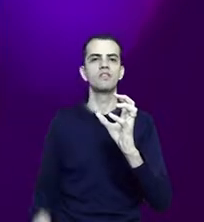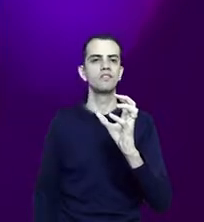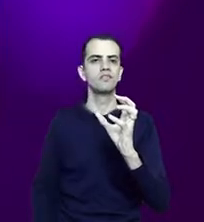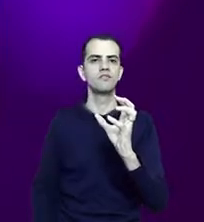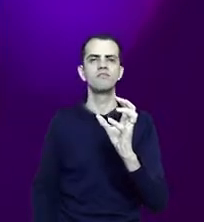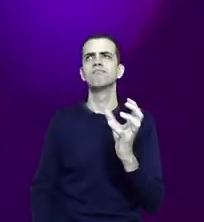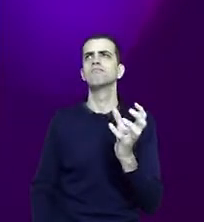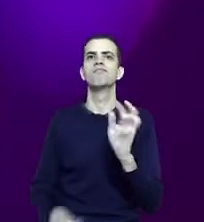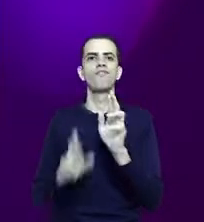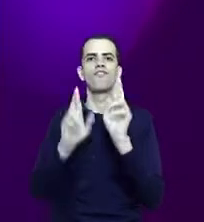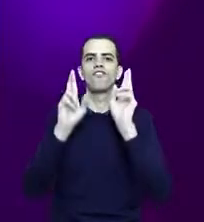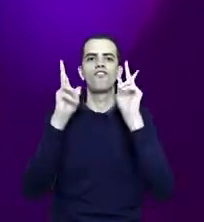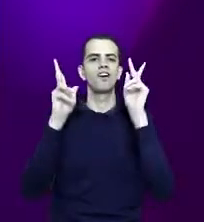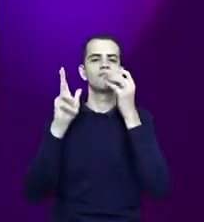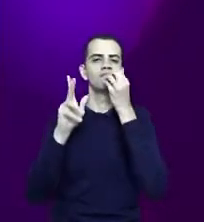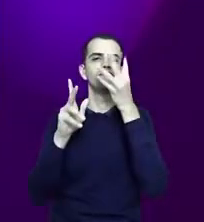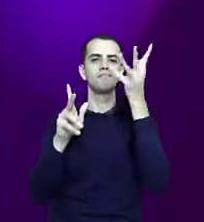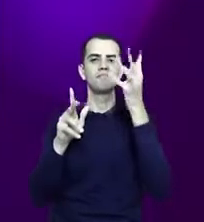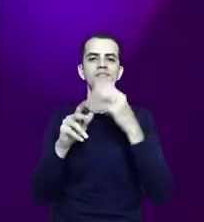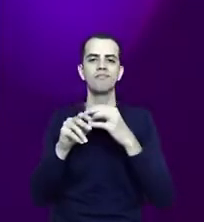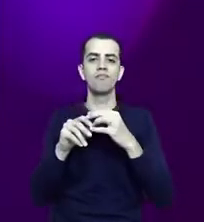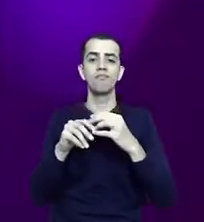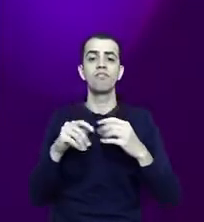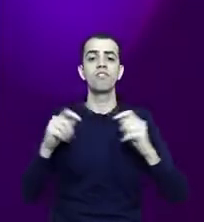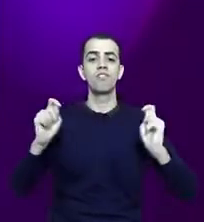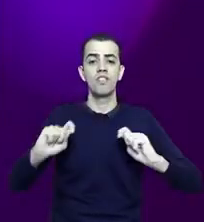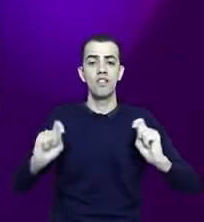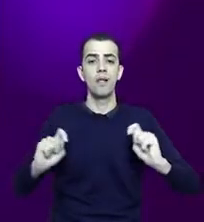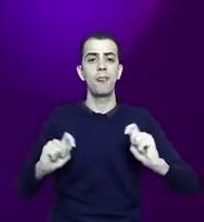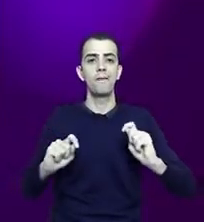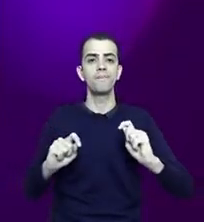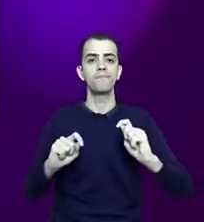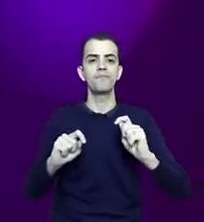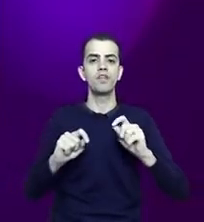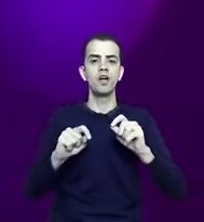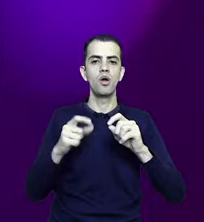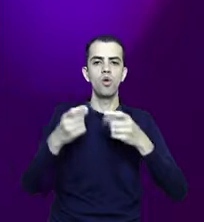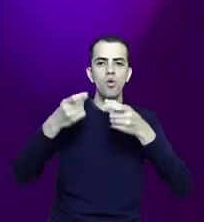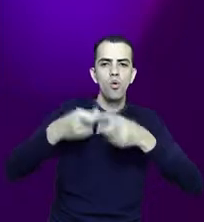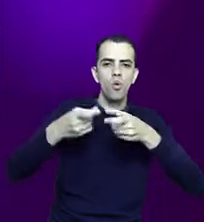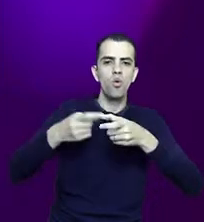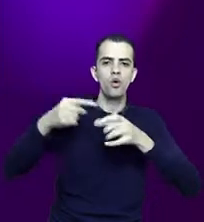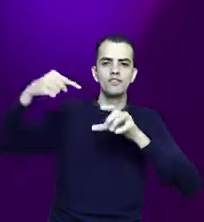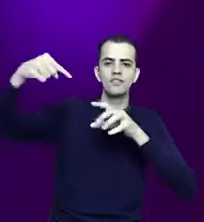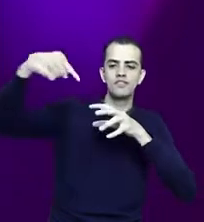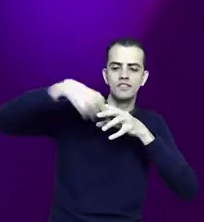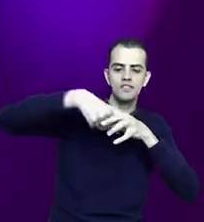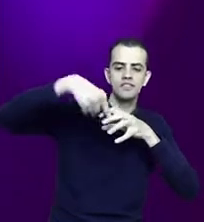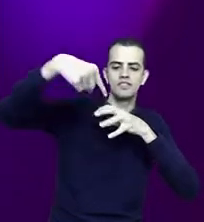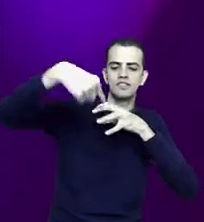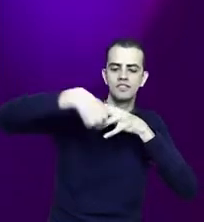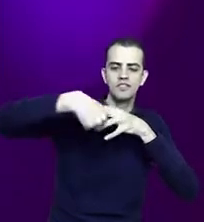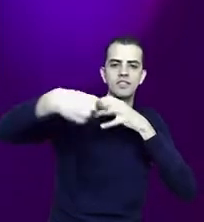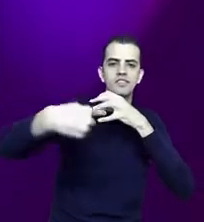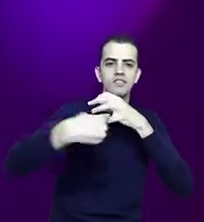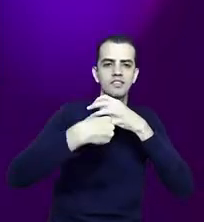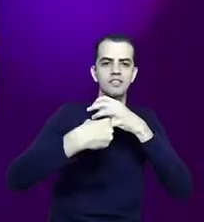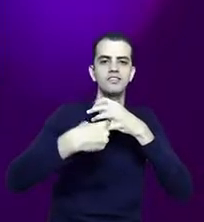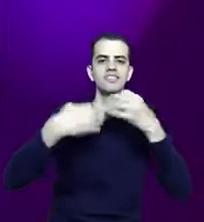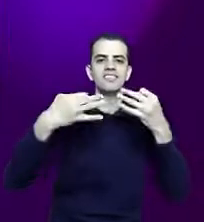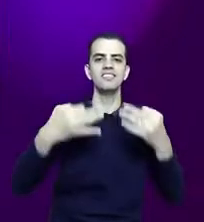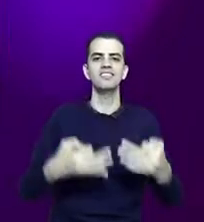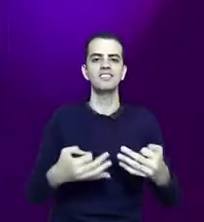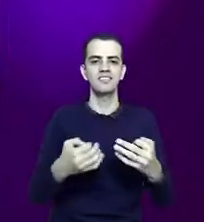um grande diferencial para o tratamento e para o posicionamento ideal e adequado desses